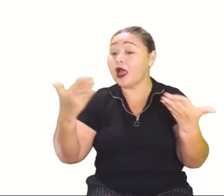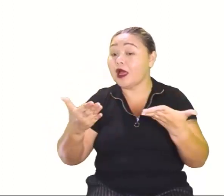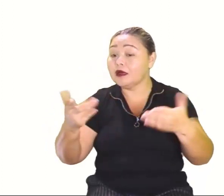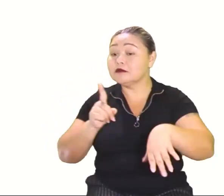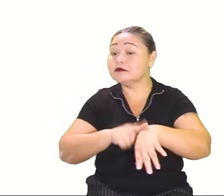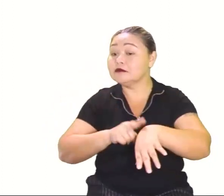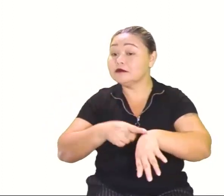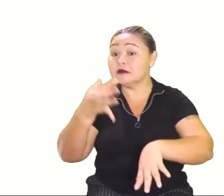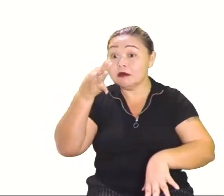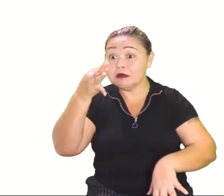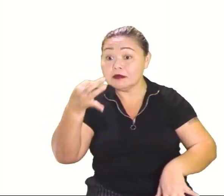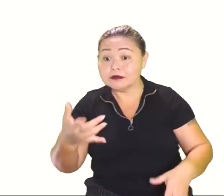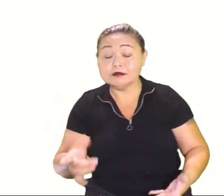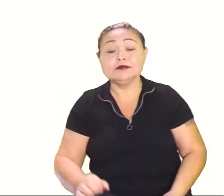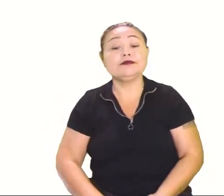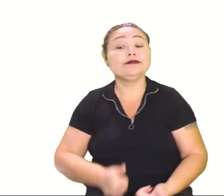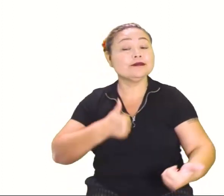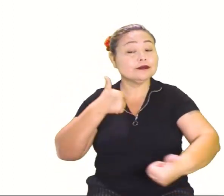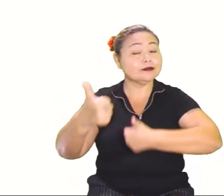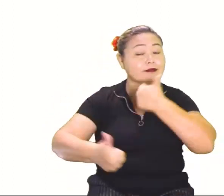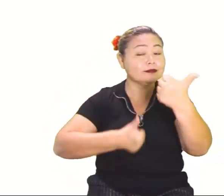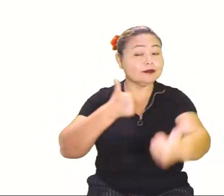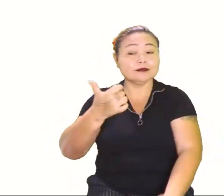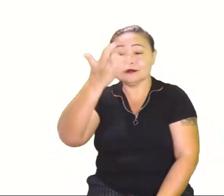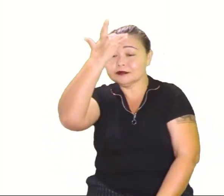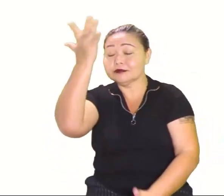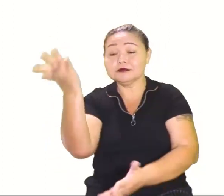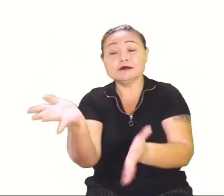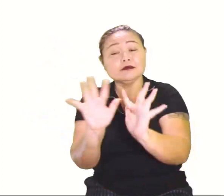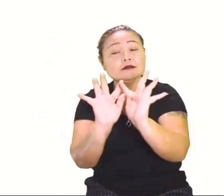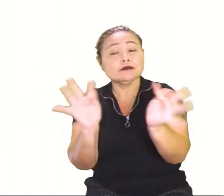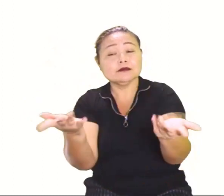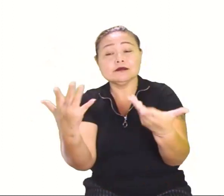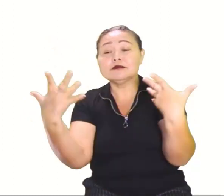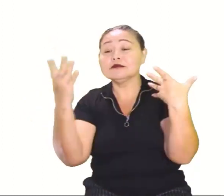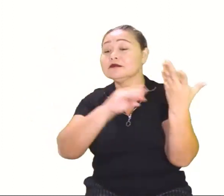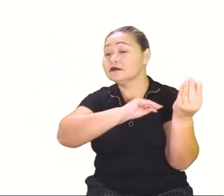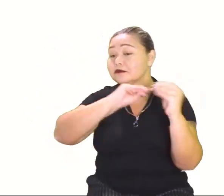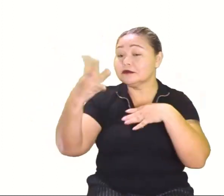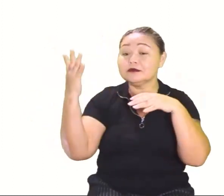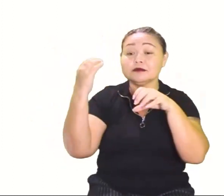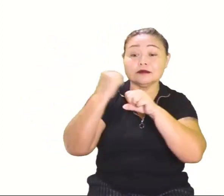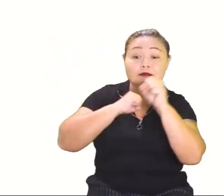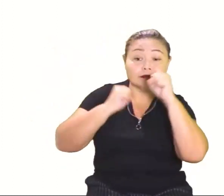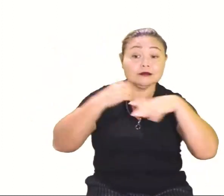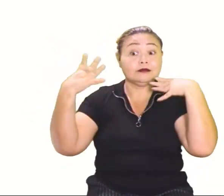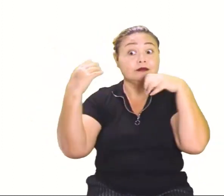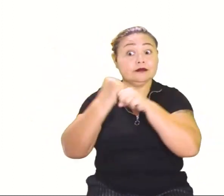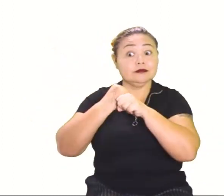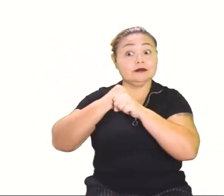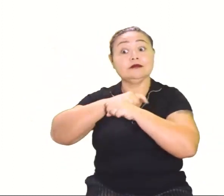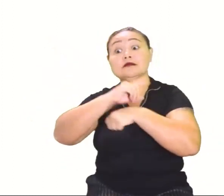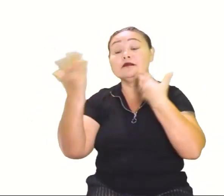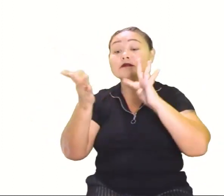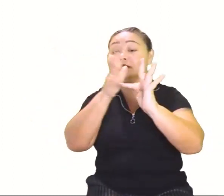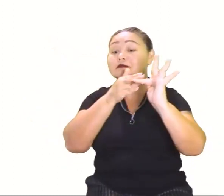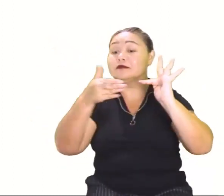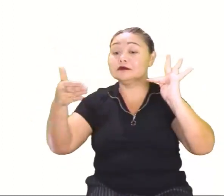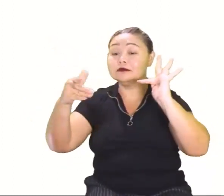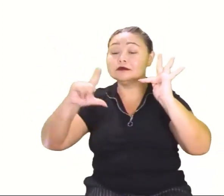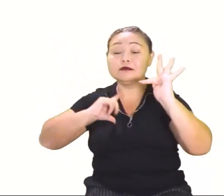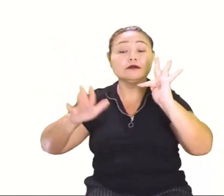Certinho. Beleza, beleza? Muito fácil, muito simples a máquina de calcular, agora com a função